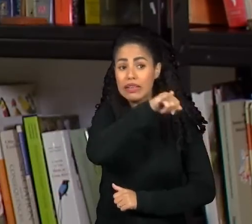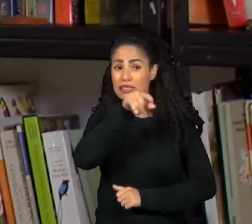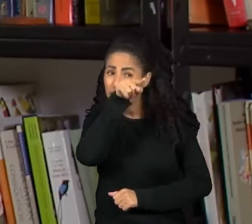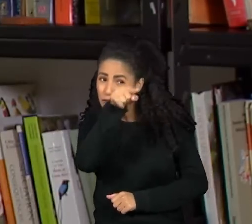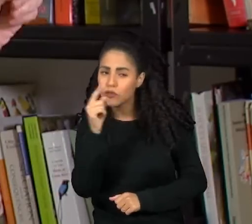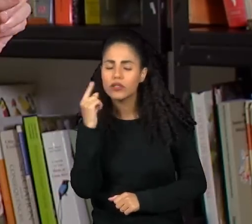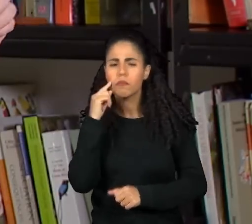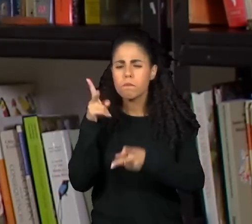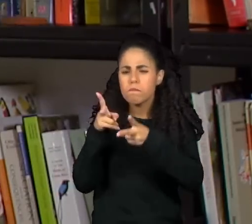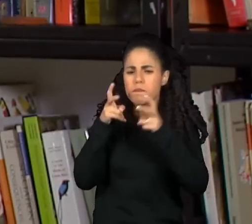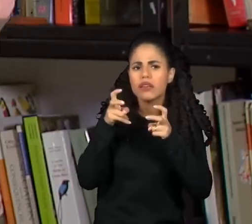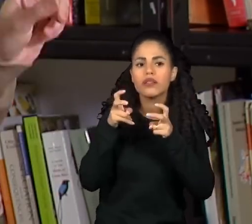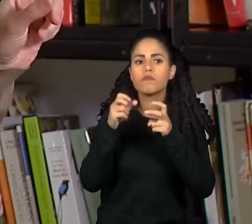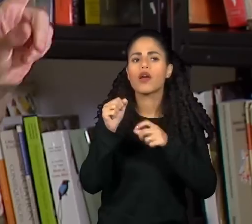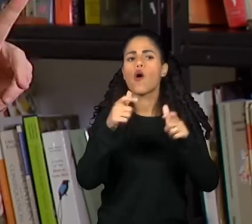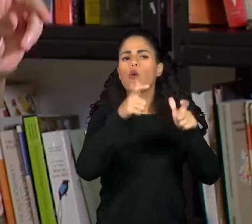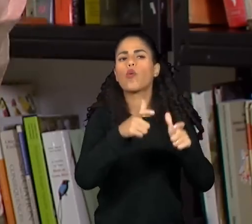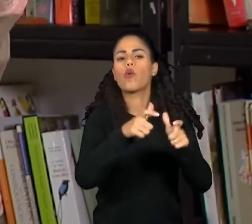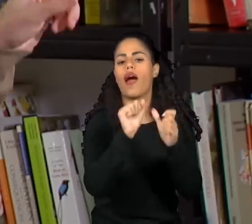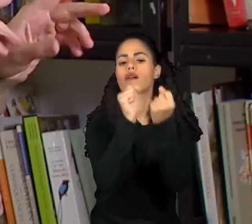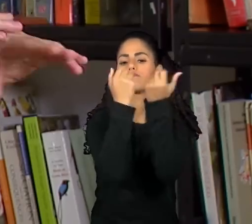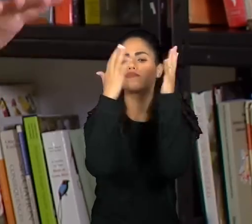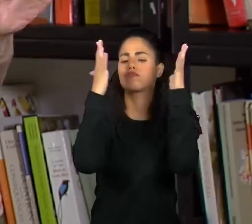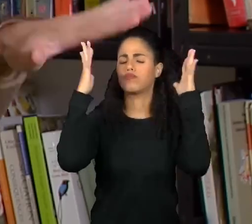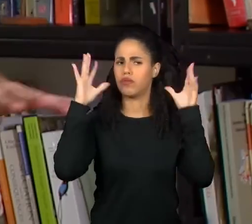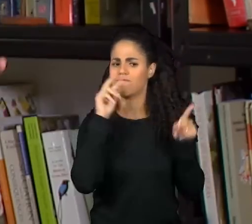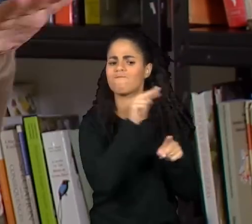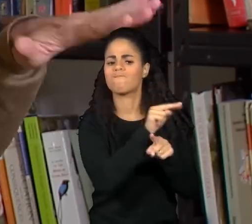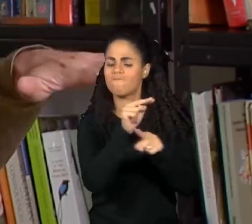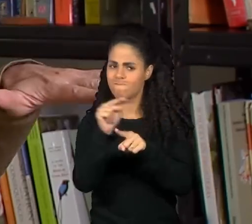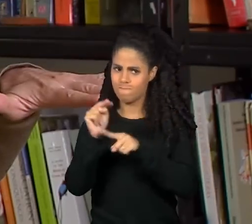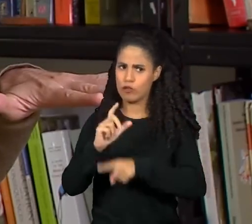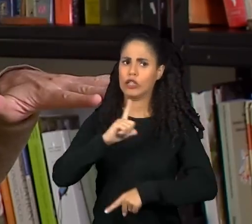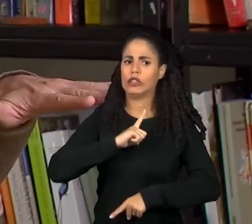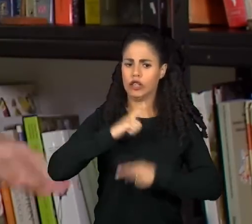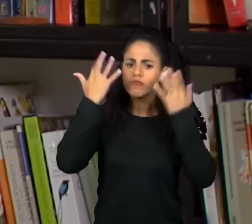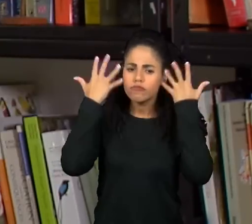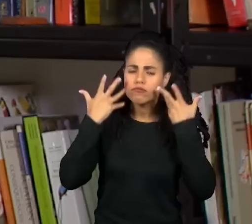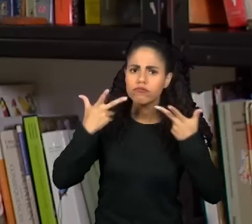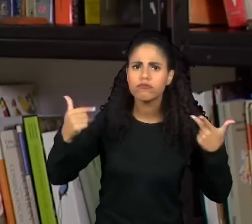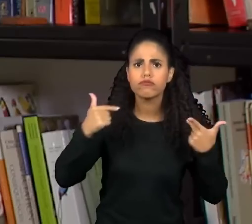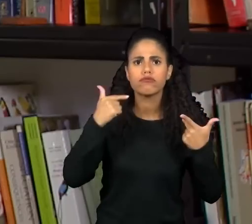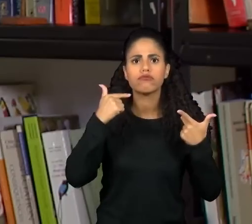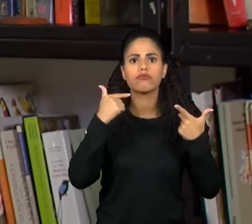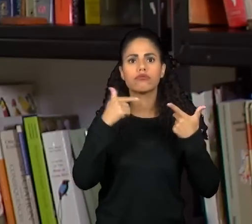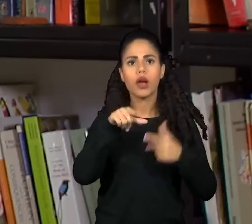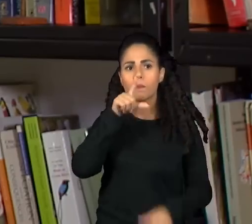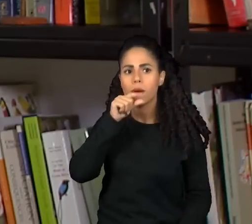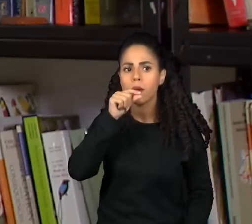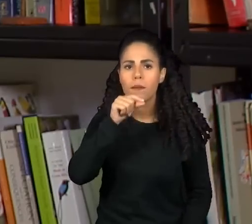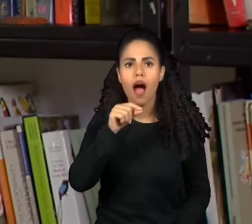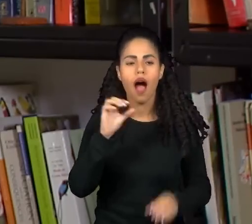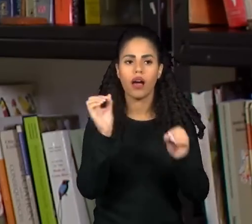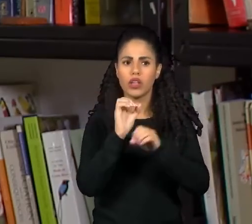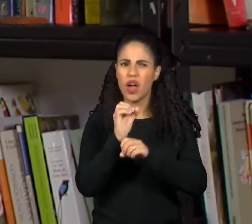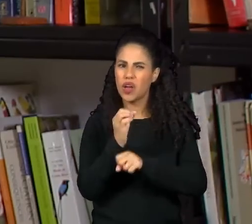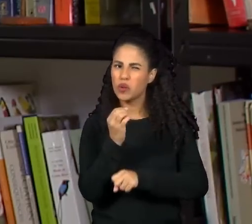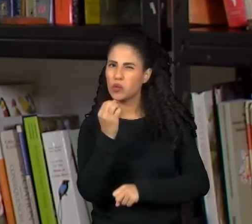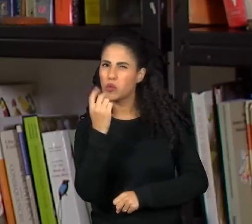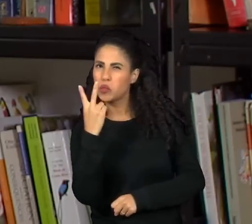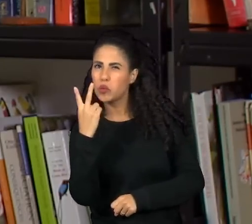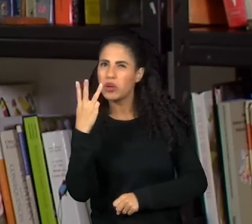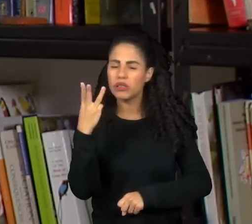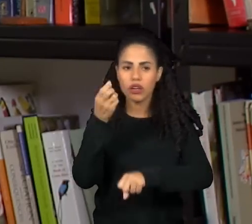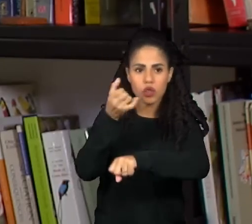pega áreas naturais, selvagens, protegidas, áreas de floresta, eles não estão cantando às 2, 3 da manhã. Eles vão